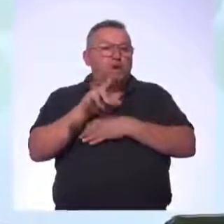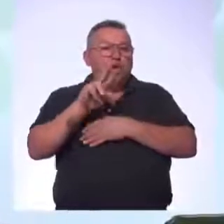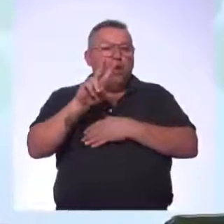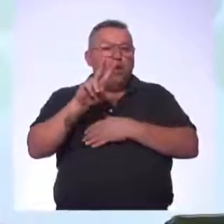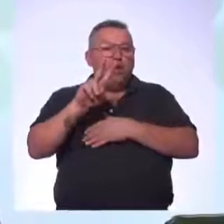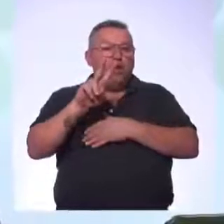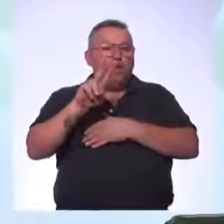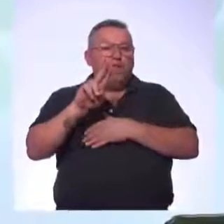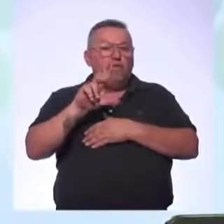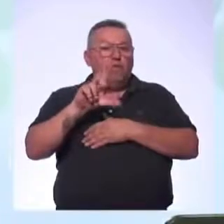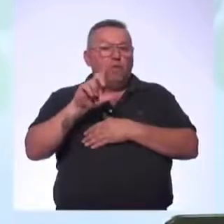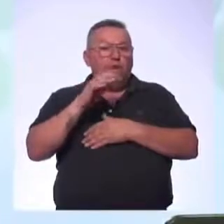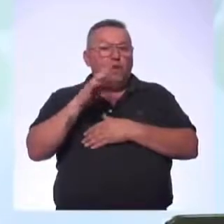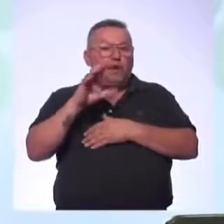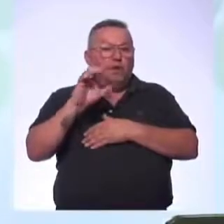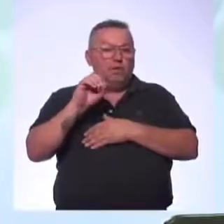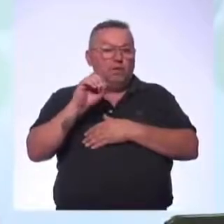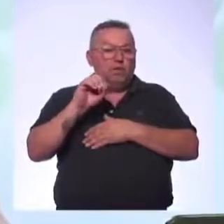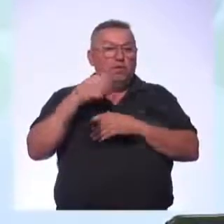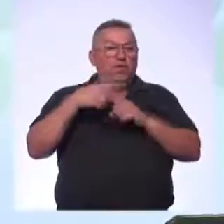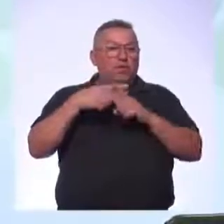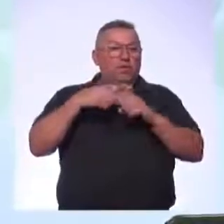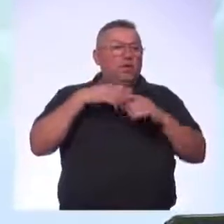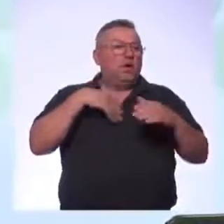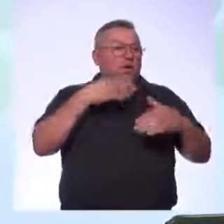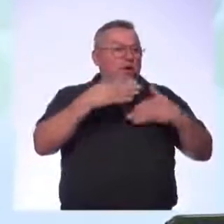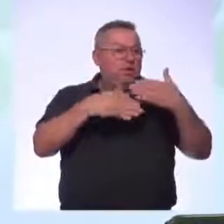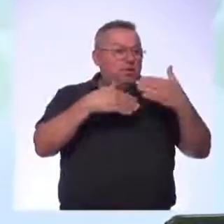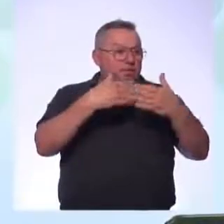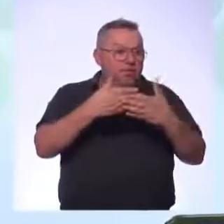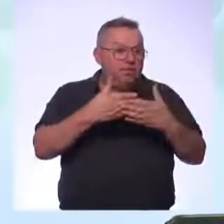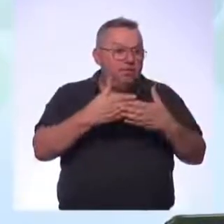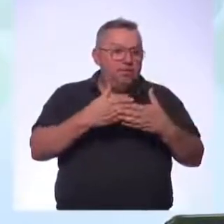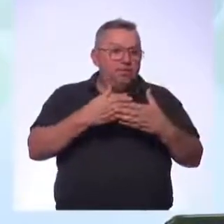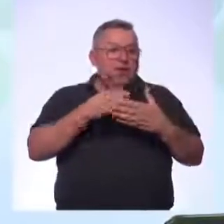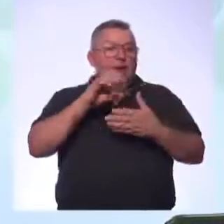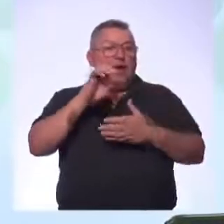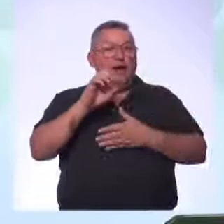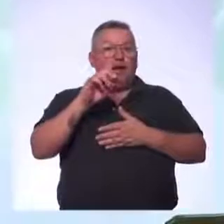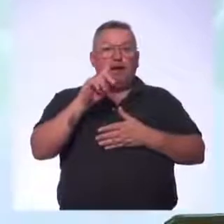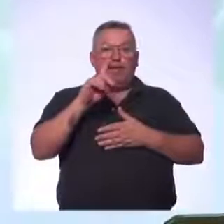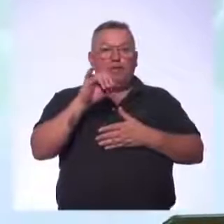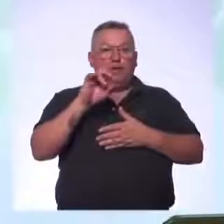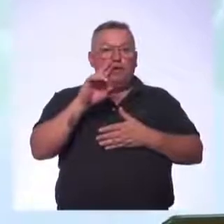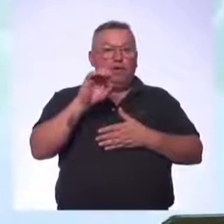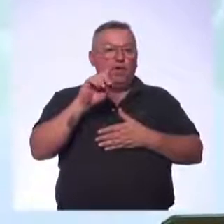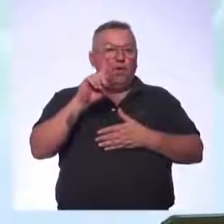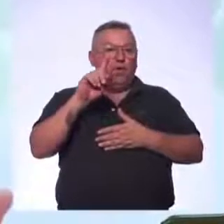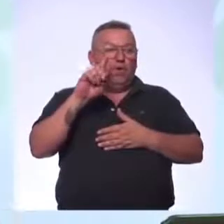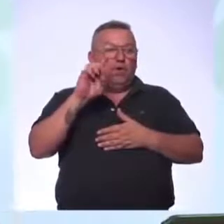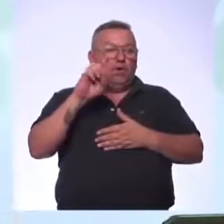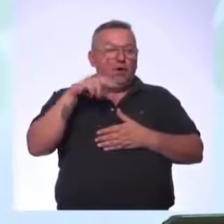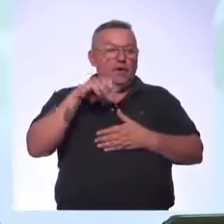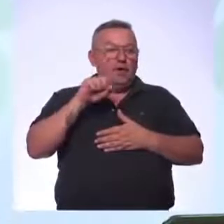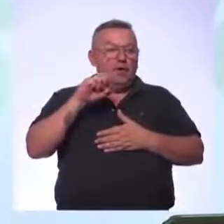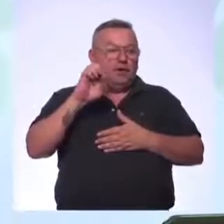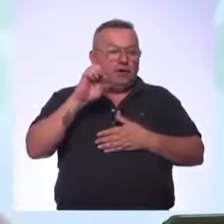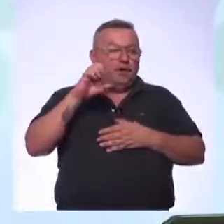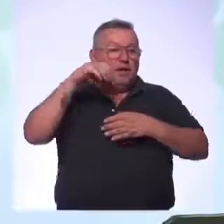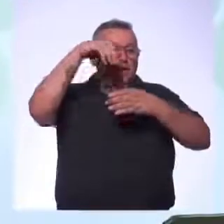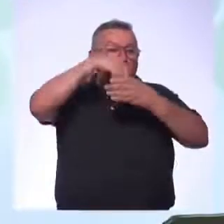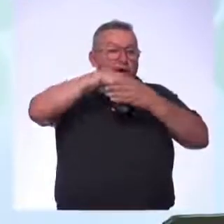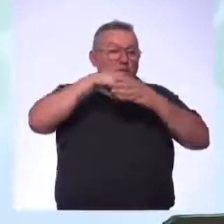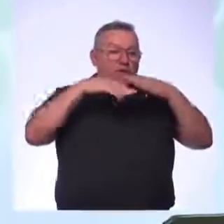Porque nós temos o processo de epirogênese. O processo de epirogênese, ele vai ser aonde? No centro das